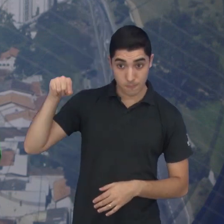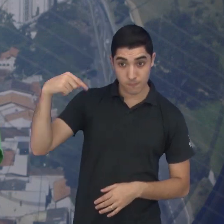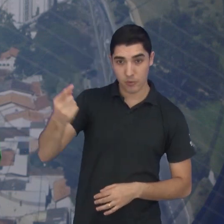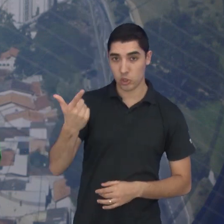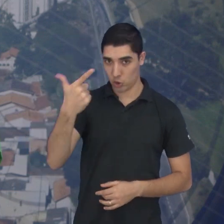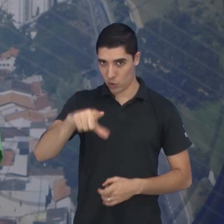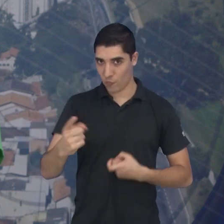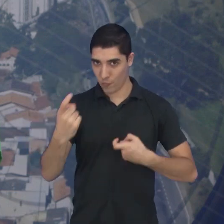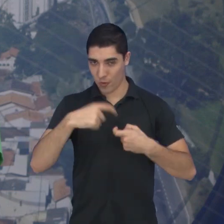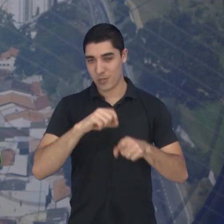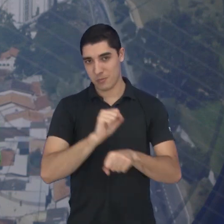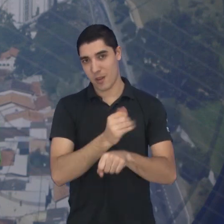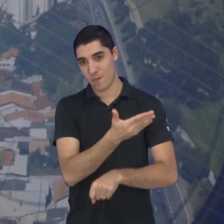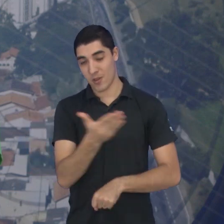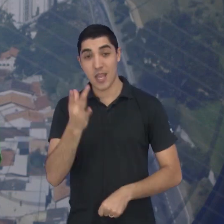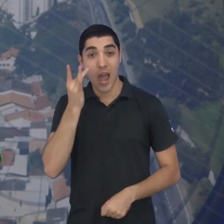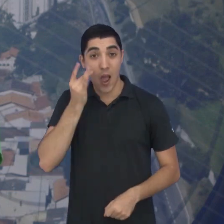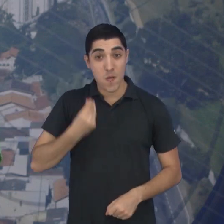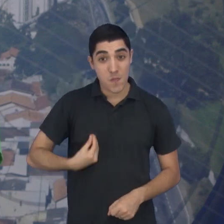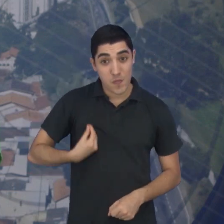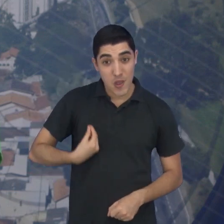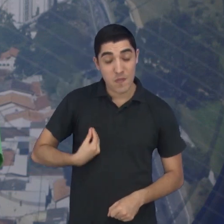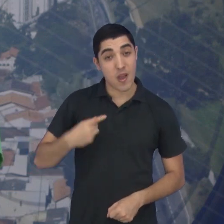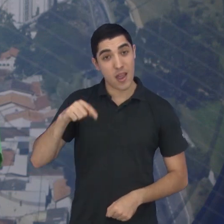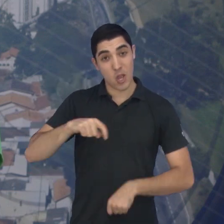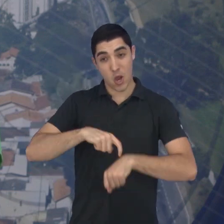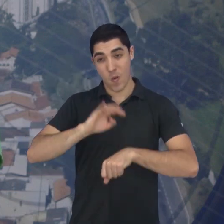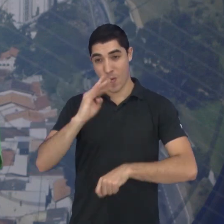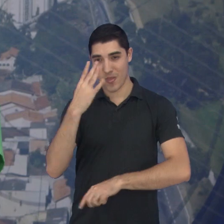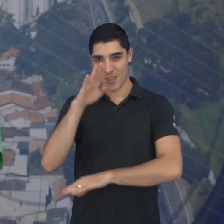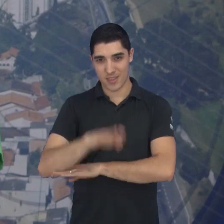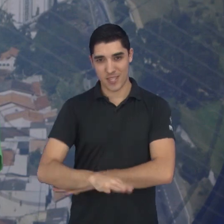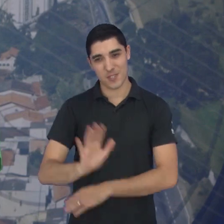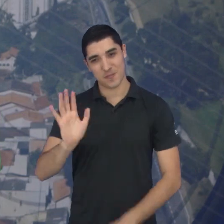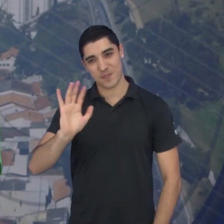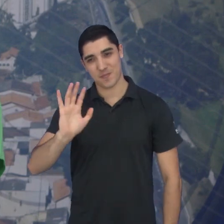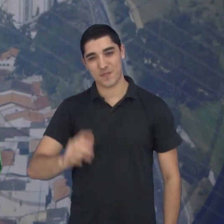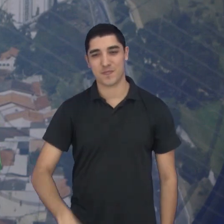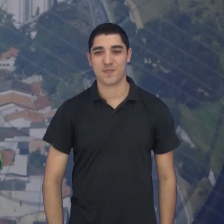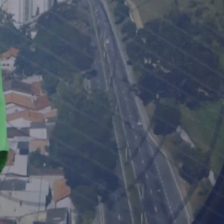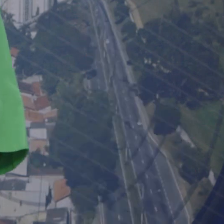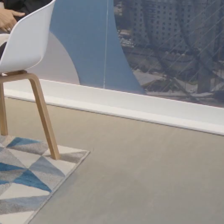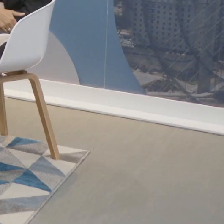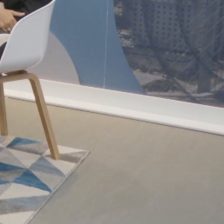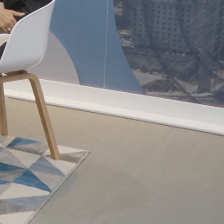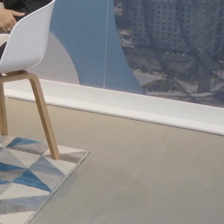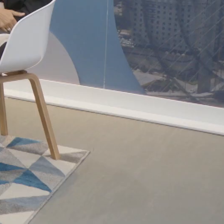espero vocês, viu? Ao vivo a partir das 4 horas da tarde. Até mais!